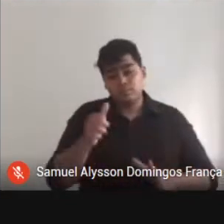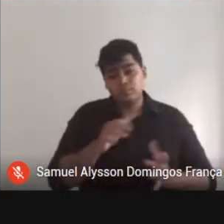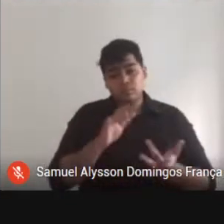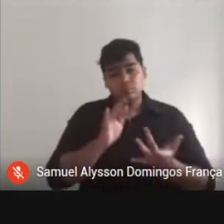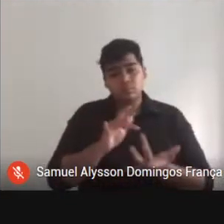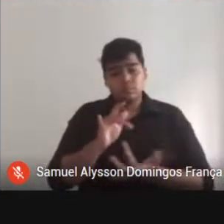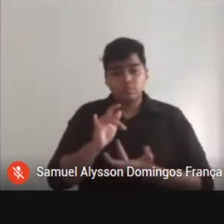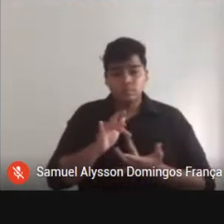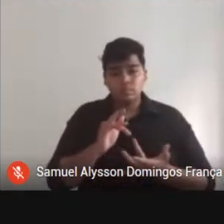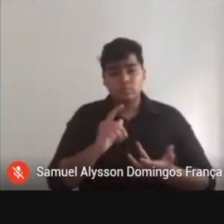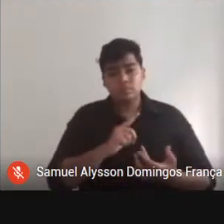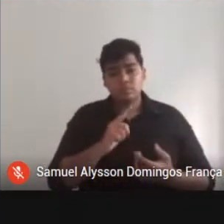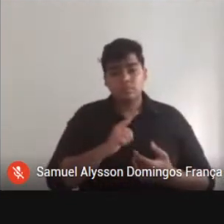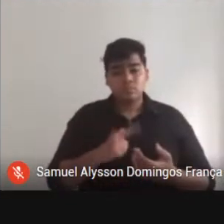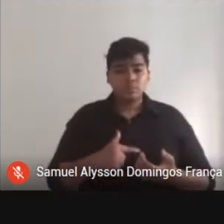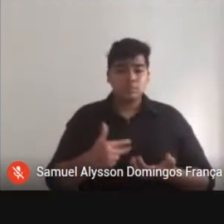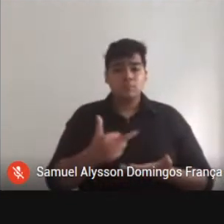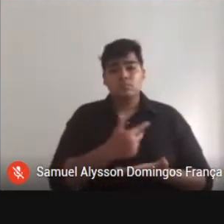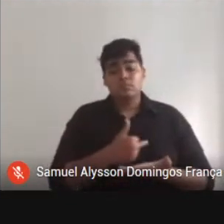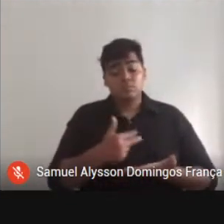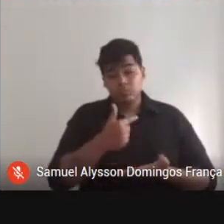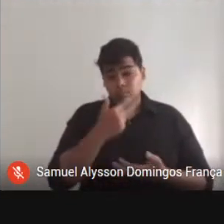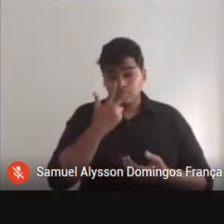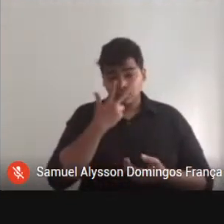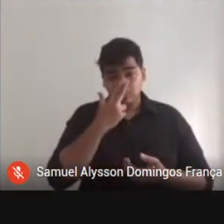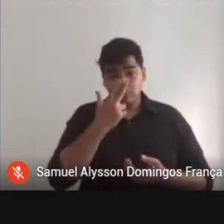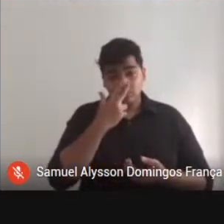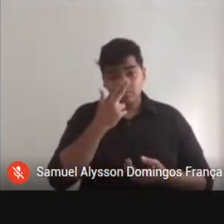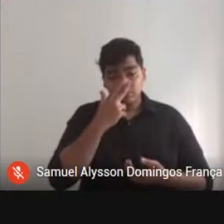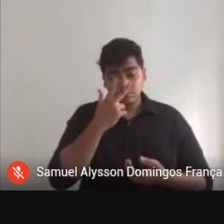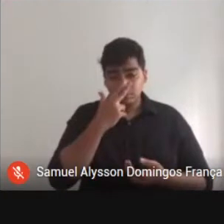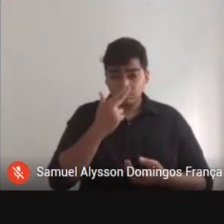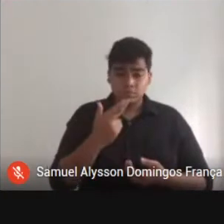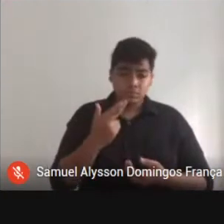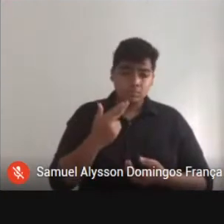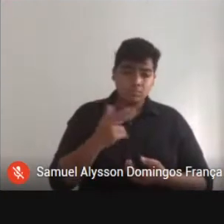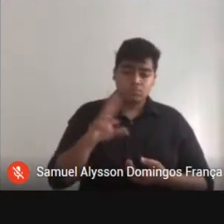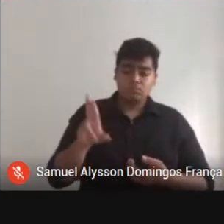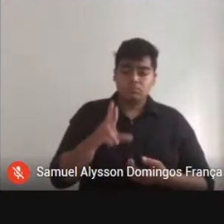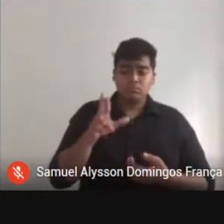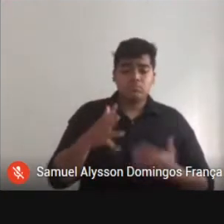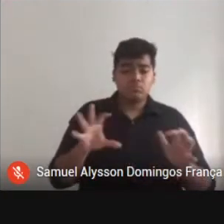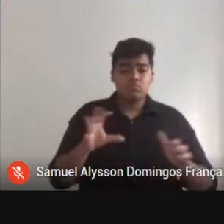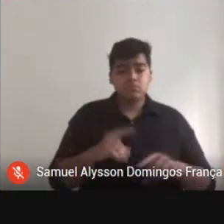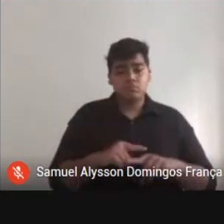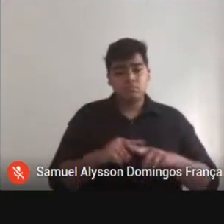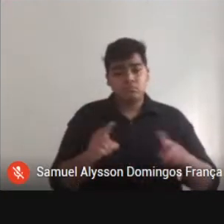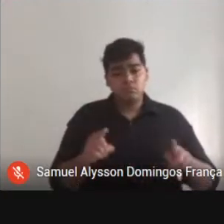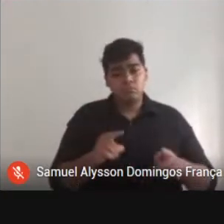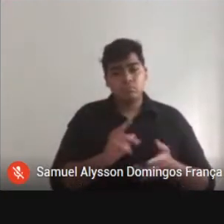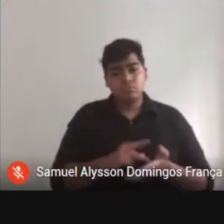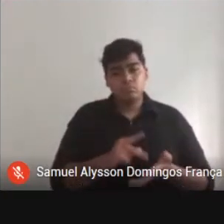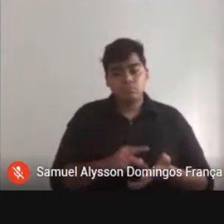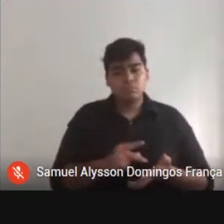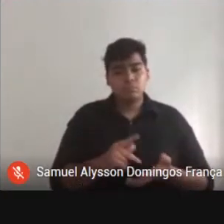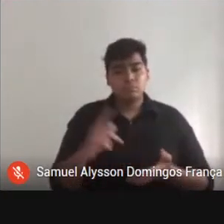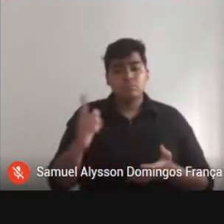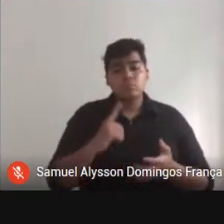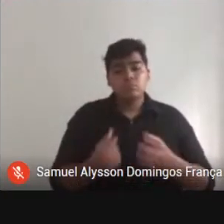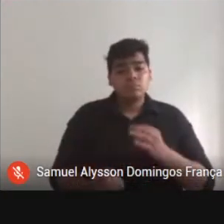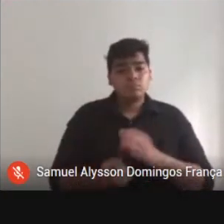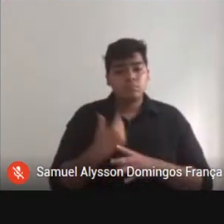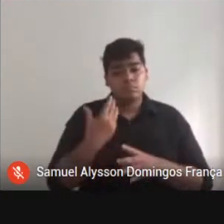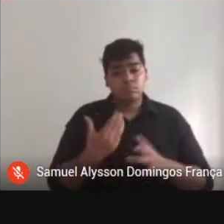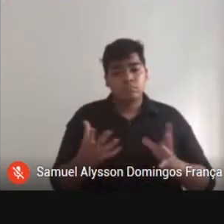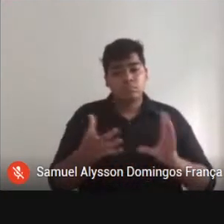que parece um desenho meio assim, despretensioso, mas que ele, na verdade, resultou nessa certificação, né? Trata-se